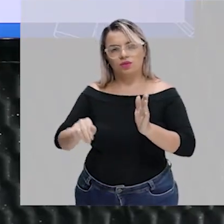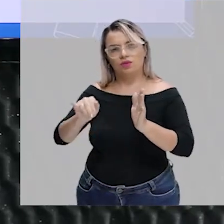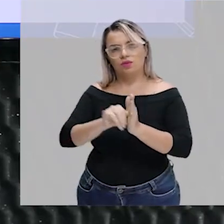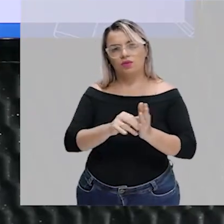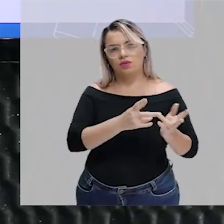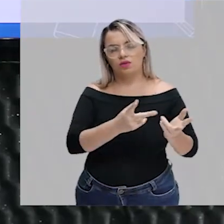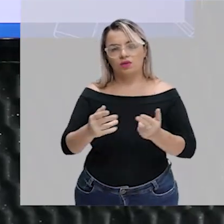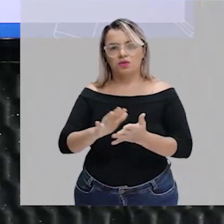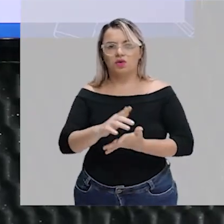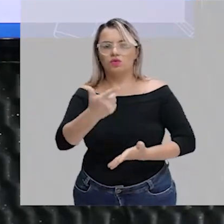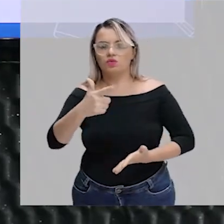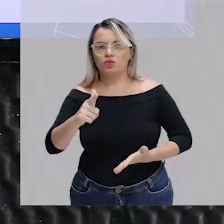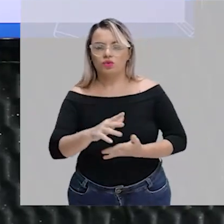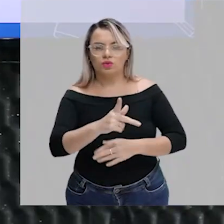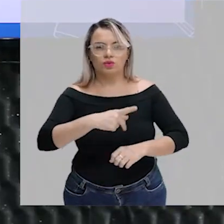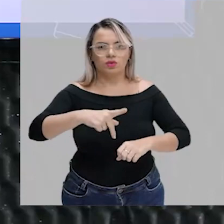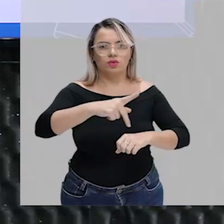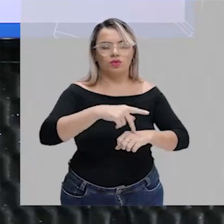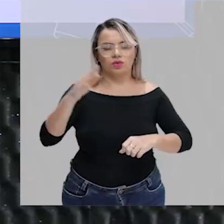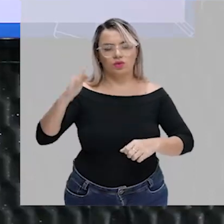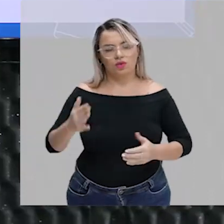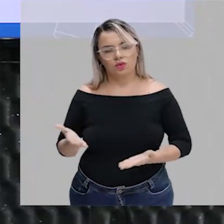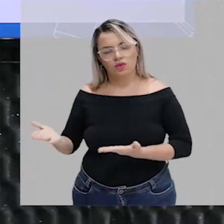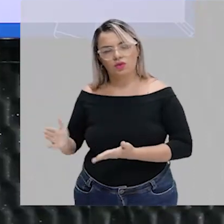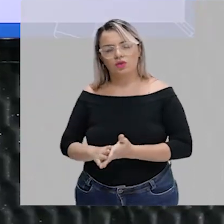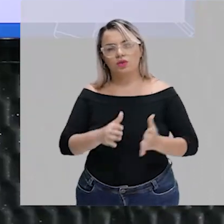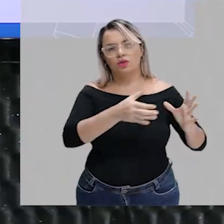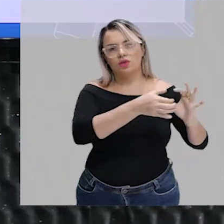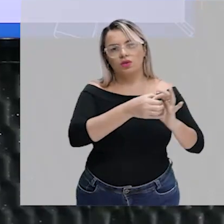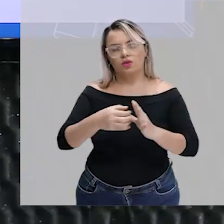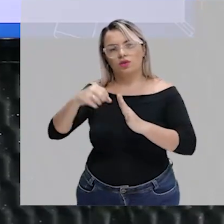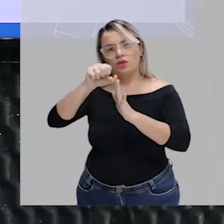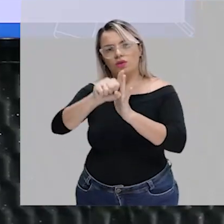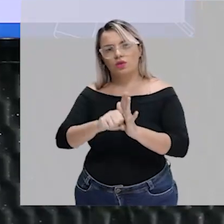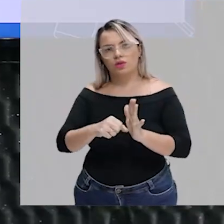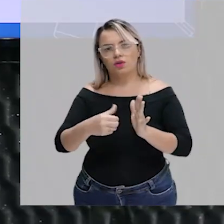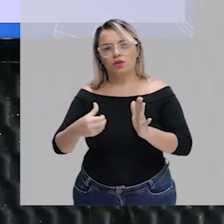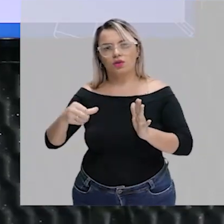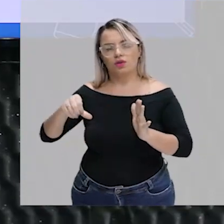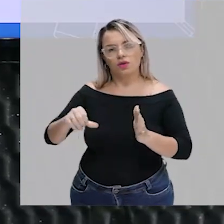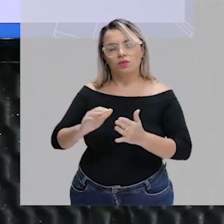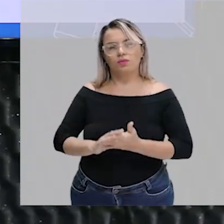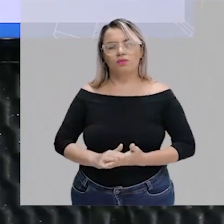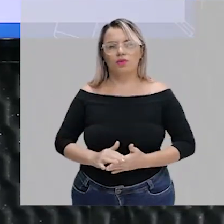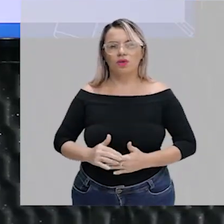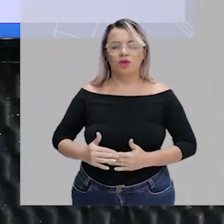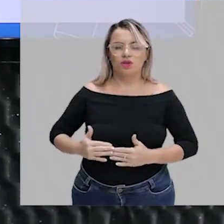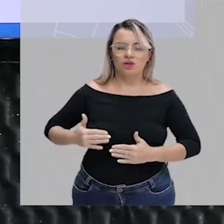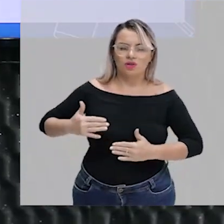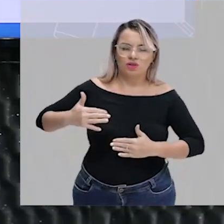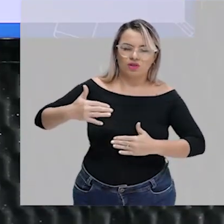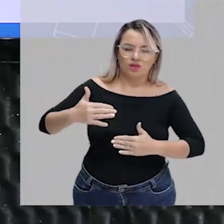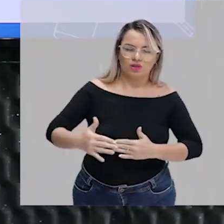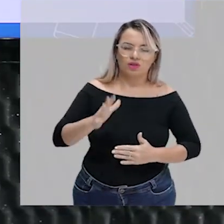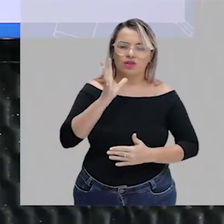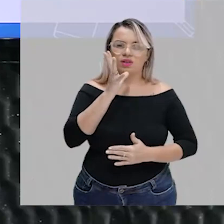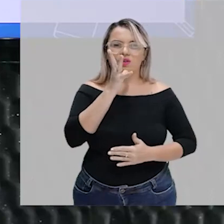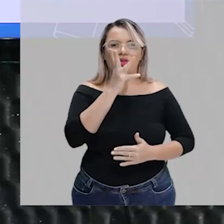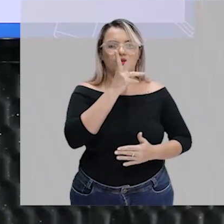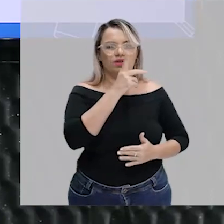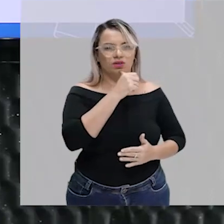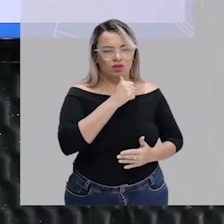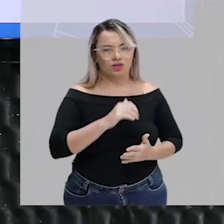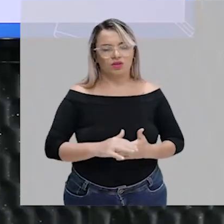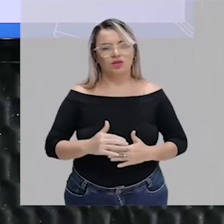não existia ainda nesse contexto aí do século XIX. É um processo demorado, é um processo até lento, de certa forma,